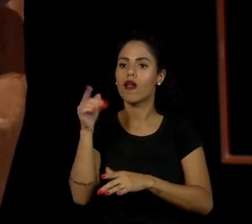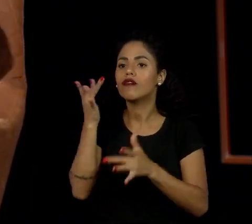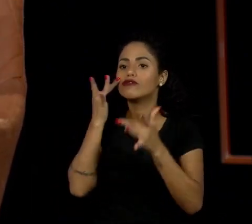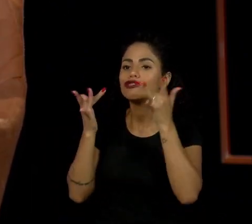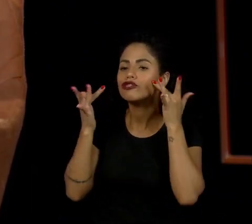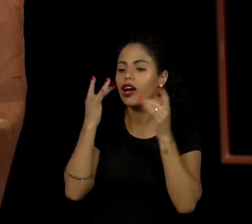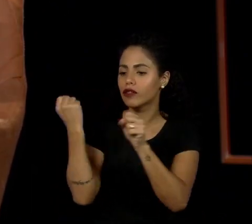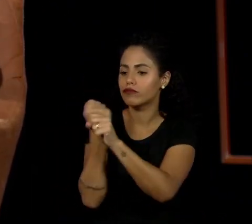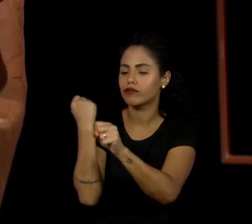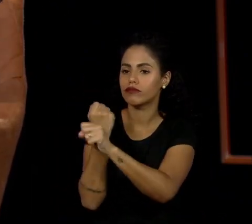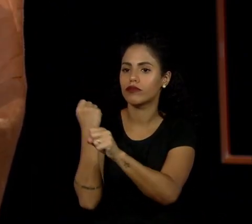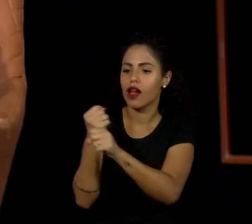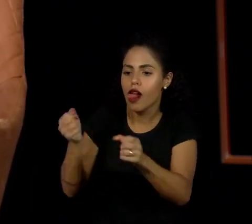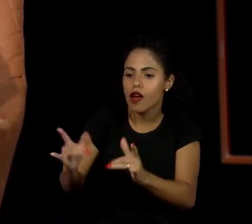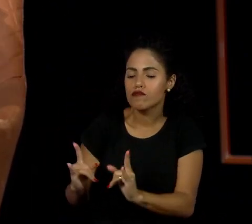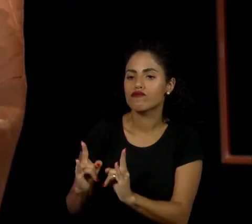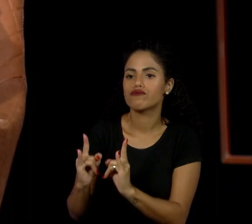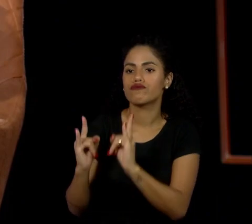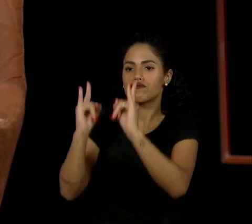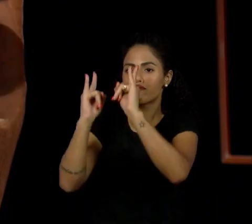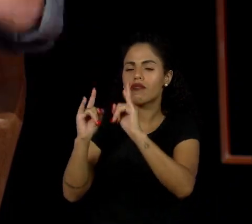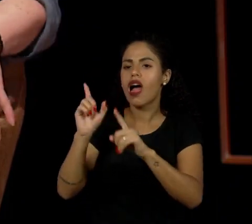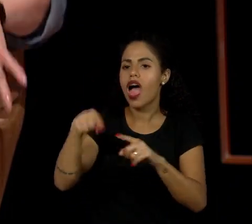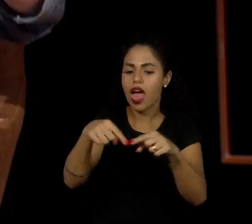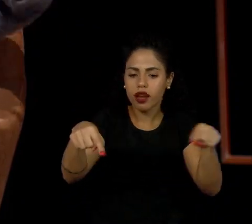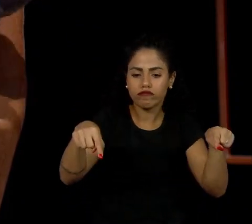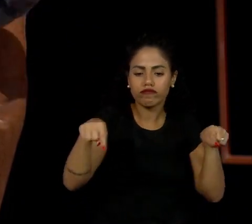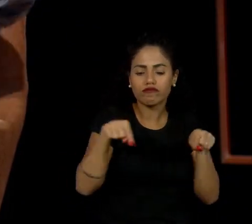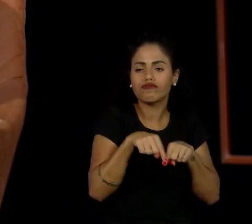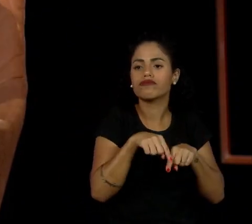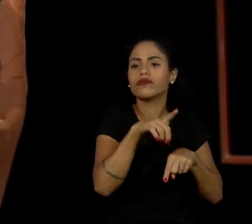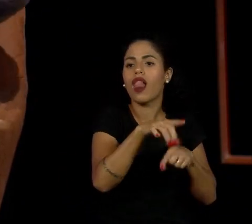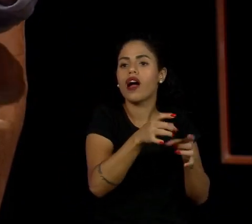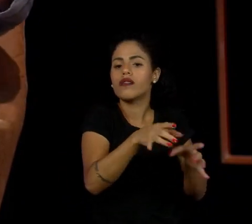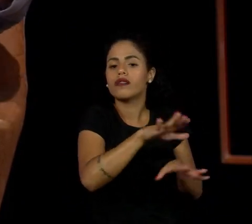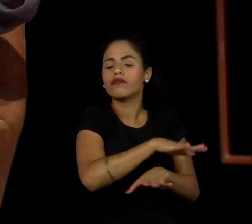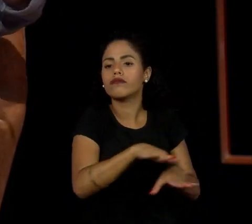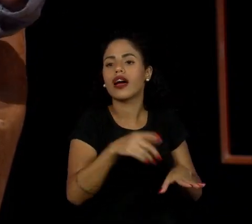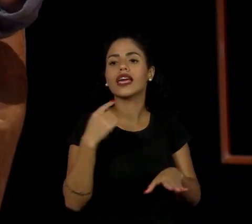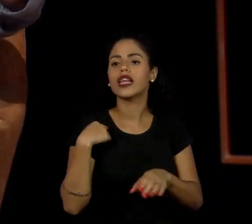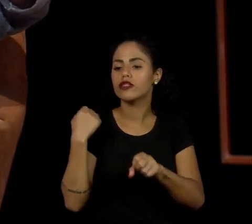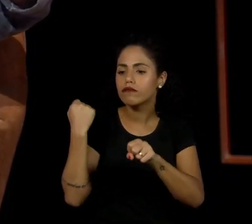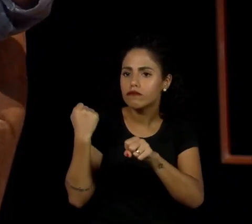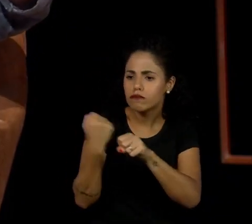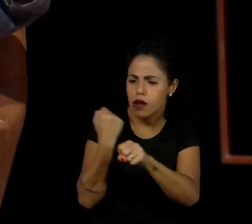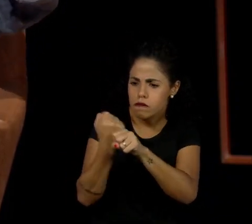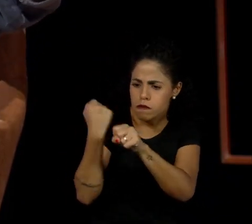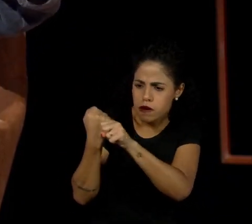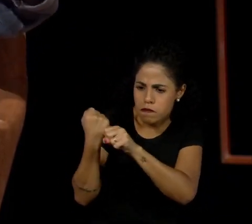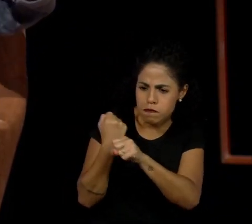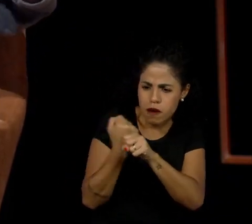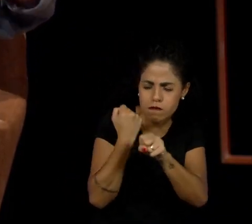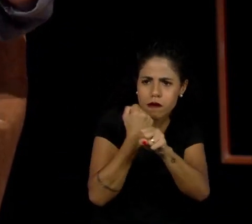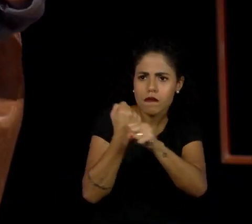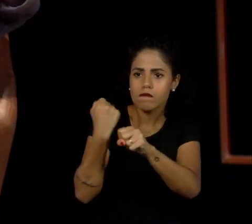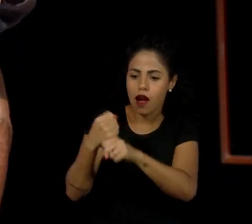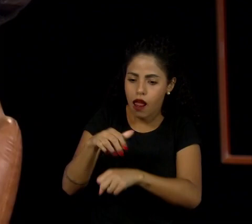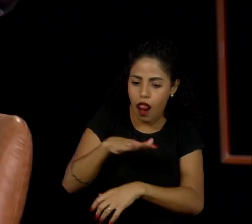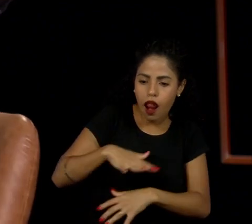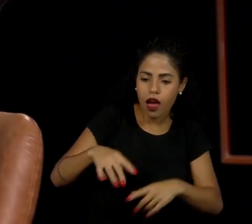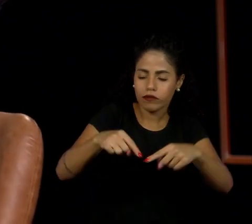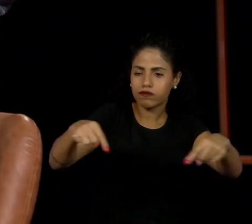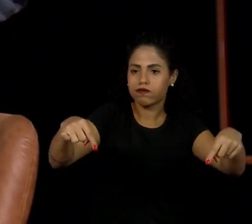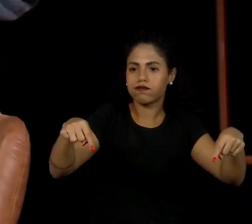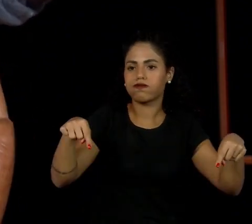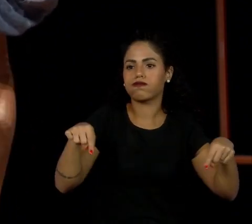ali era uma garagem, um galpãozão, e eles que foram criando, então, o espaço de